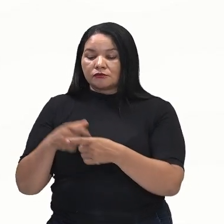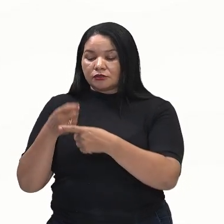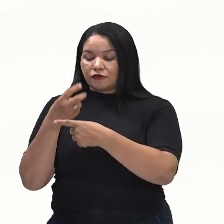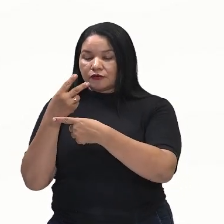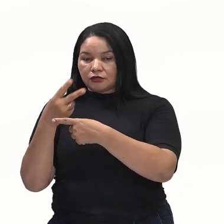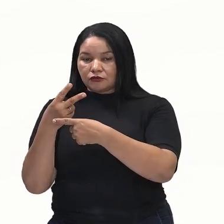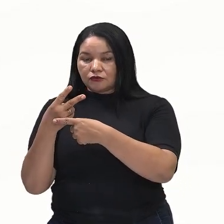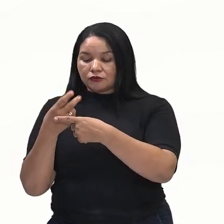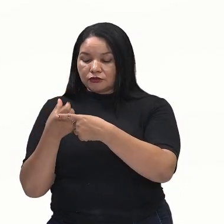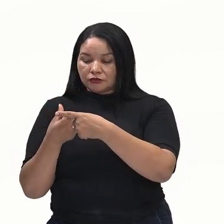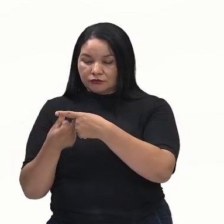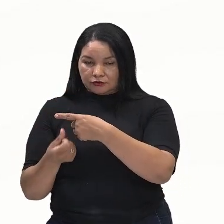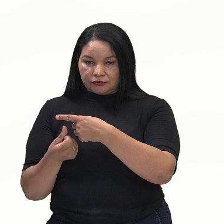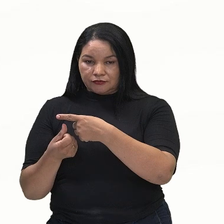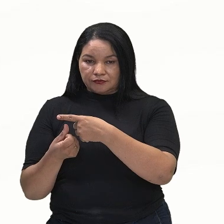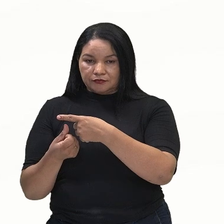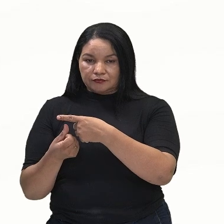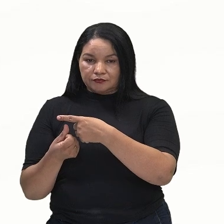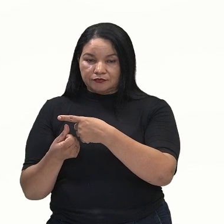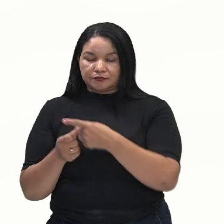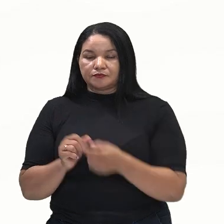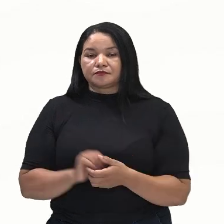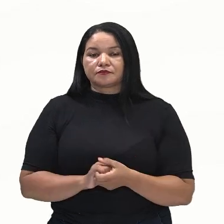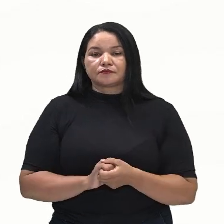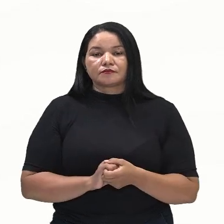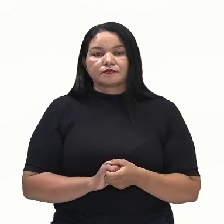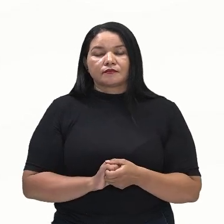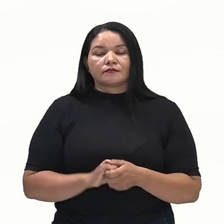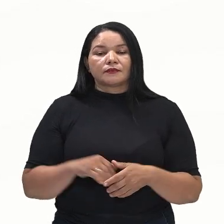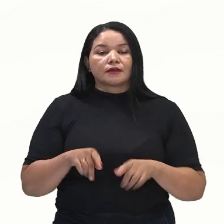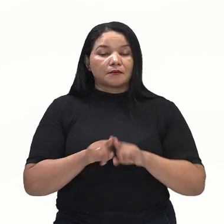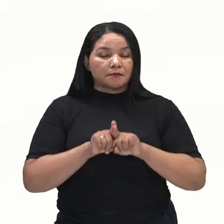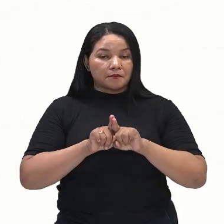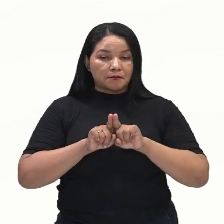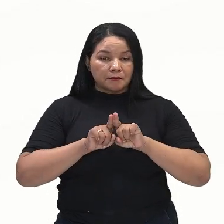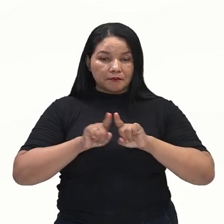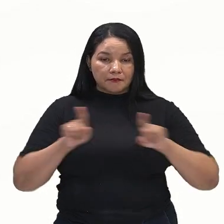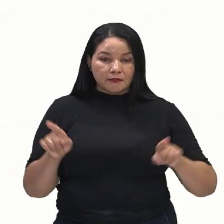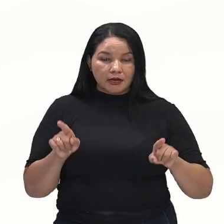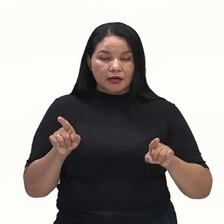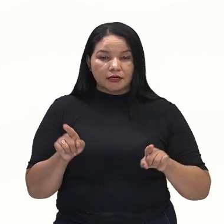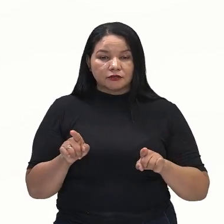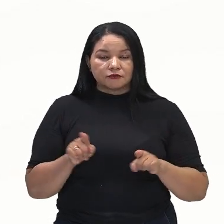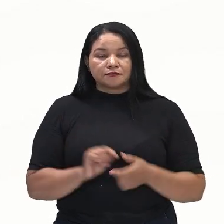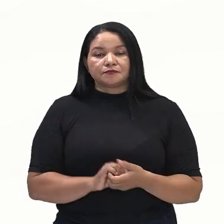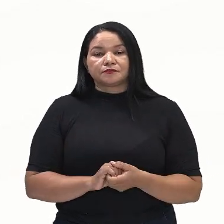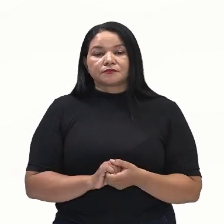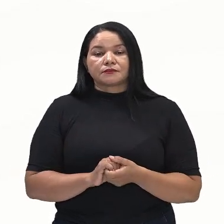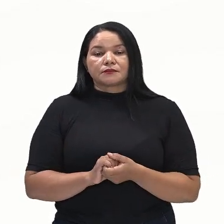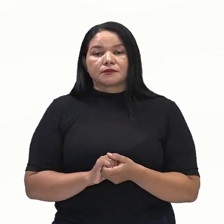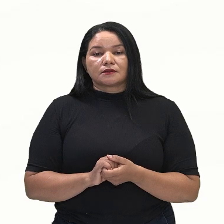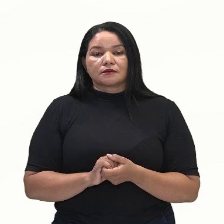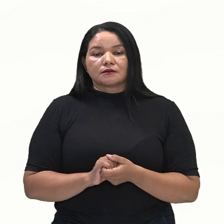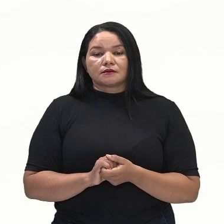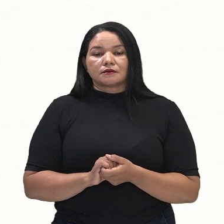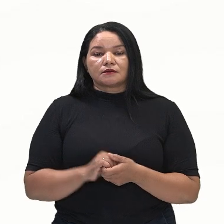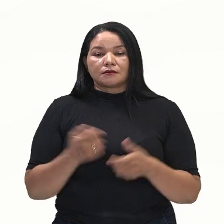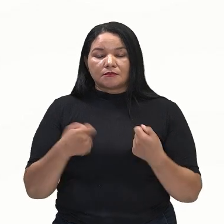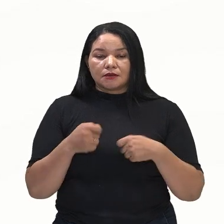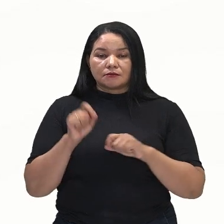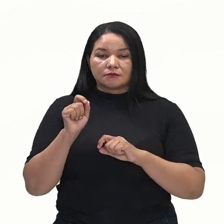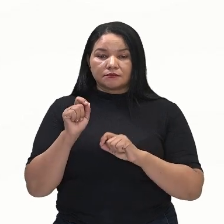Então, a nossa resposta é de 2 para 6. Mas é sempre bom também você